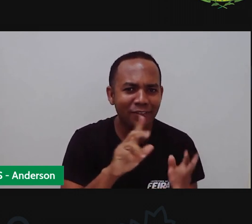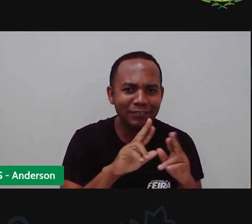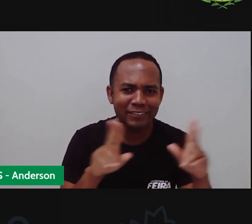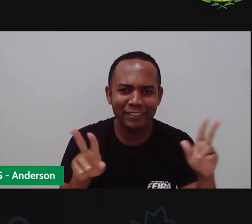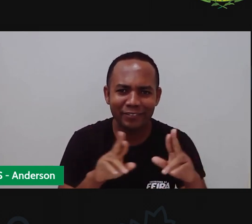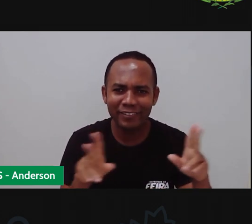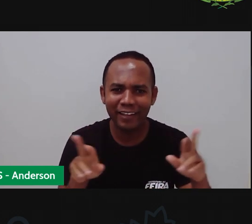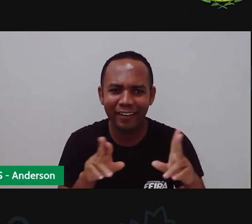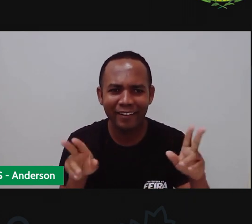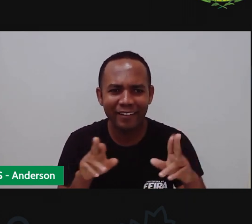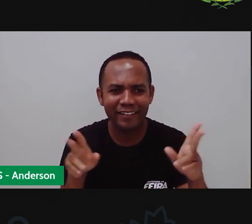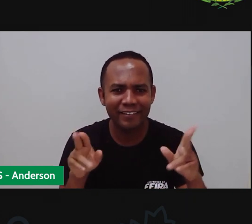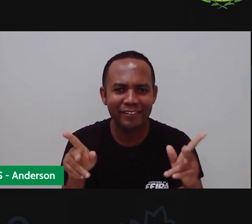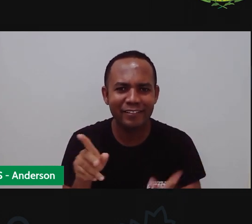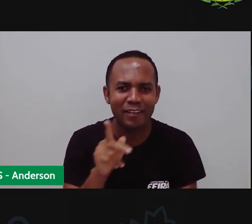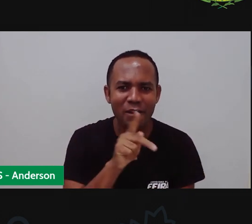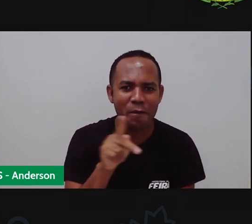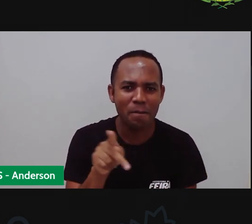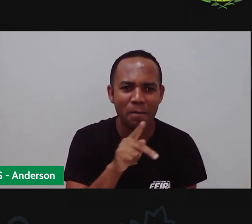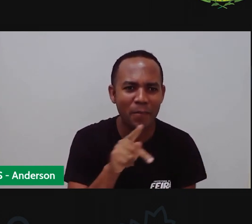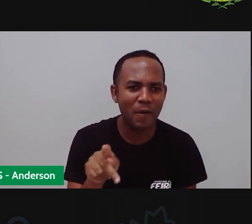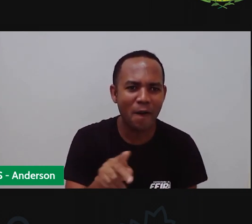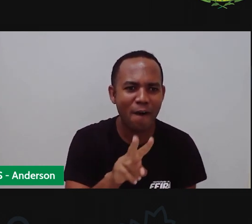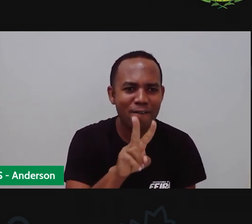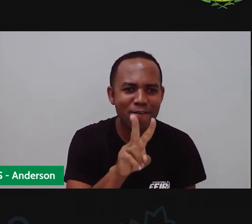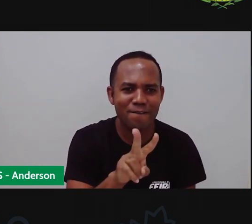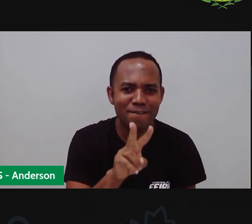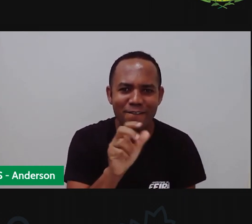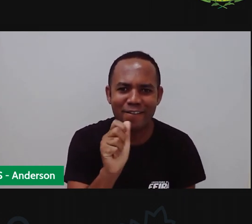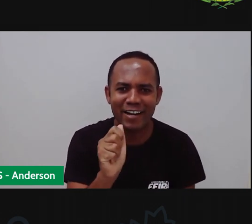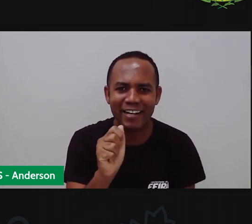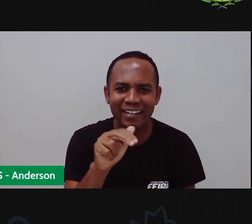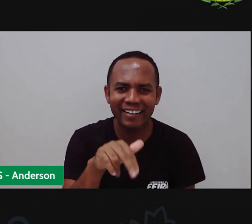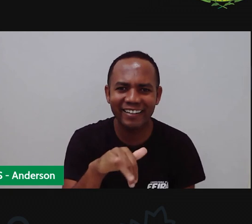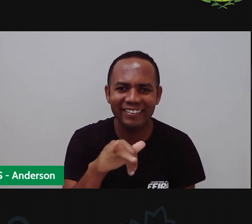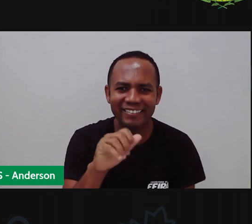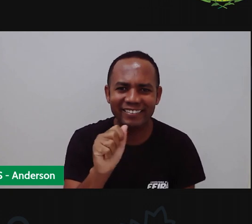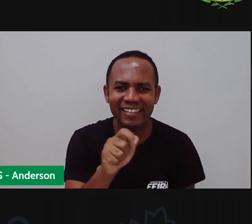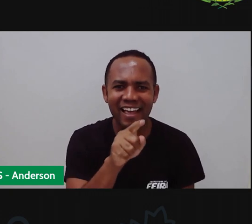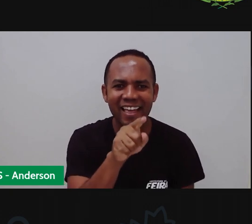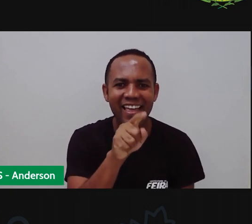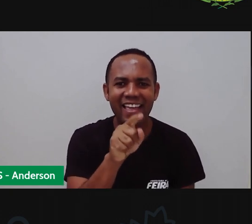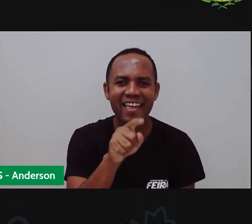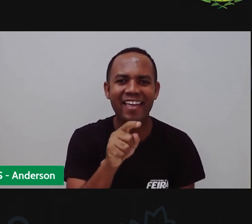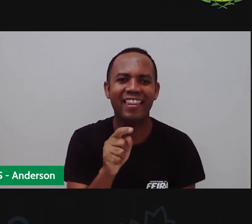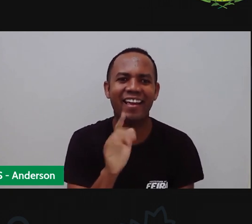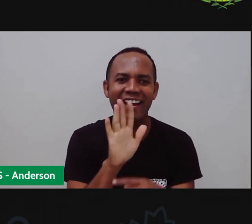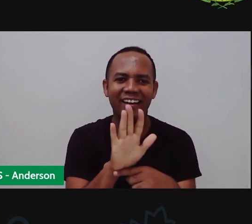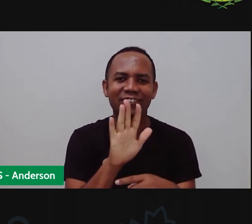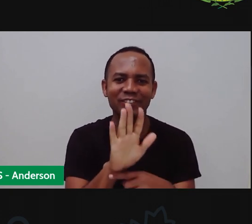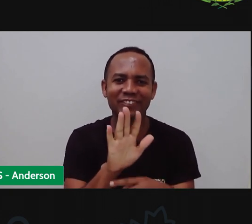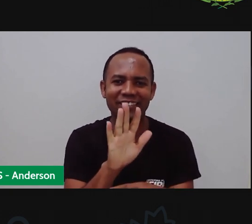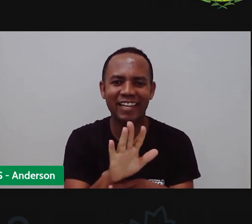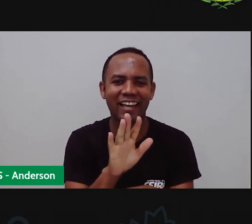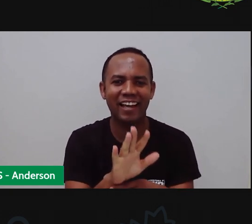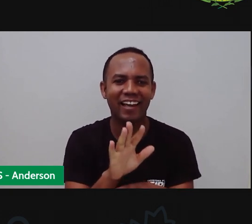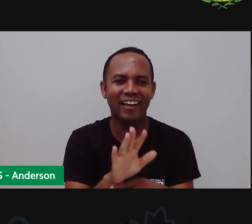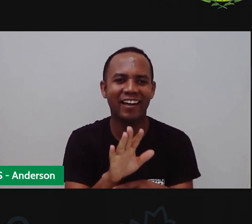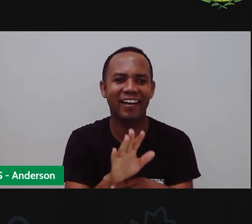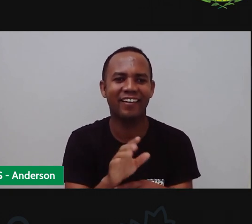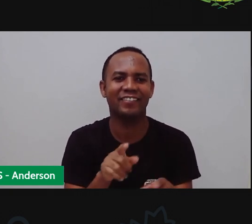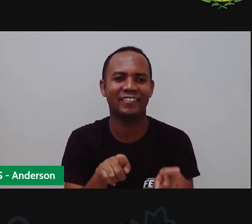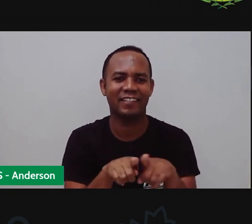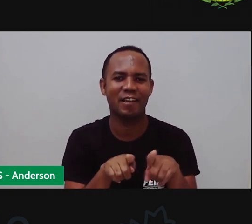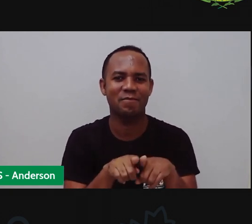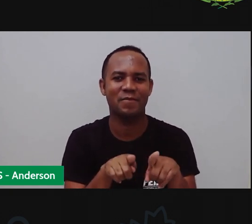Provânia, né? Que já apareceu aqui na participação especial. Provânia é a nossa Paquita, a nossa formadora, né?